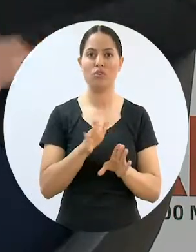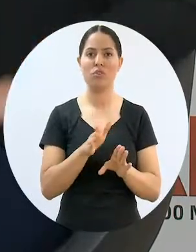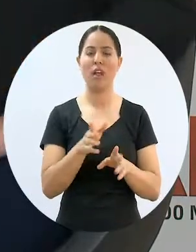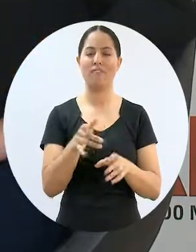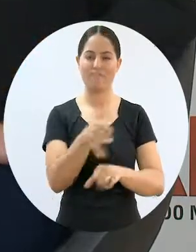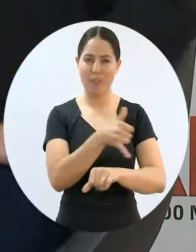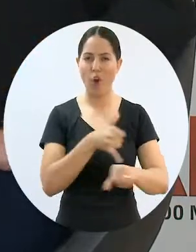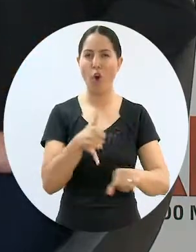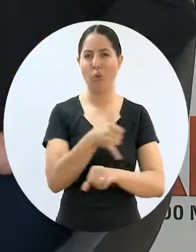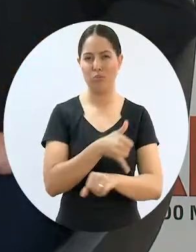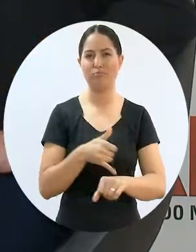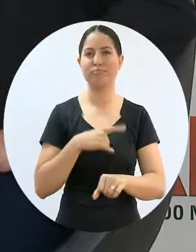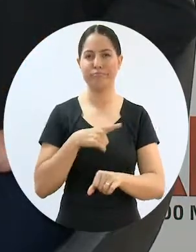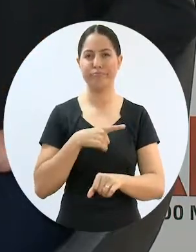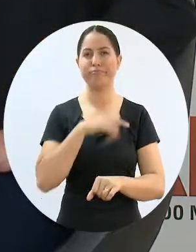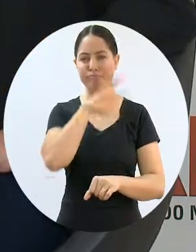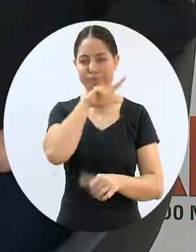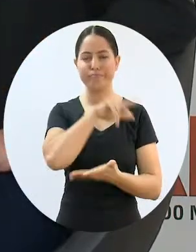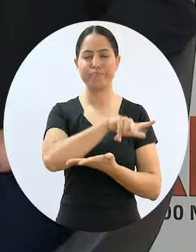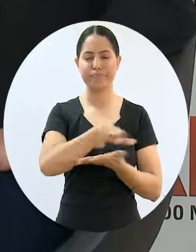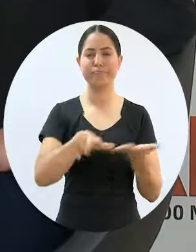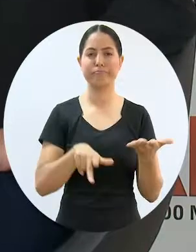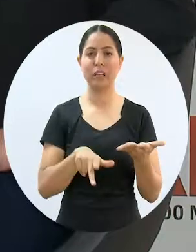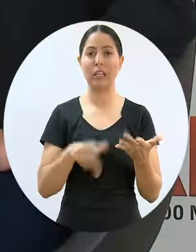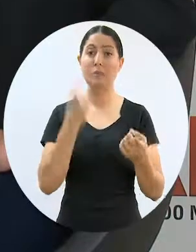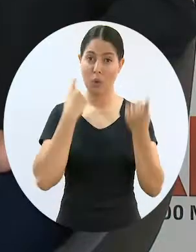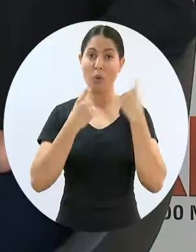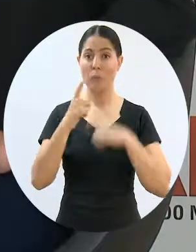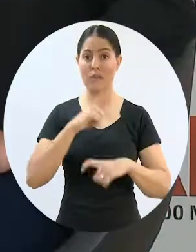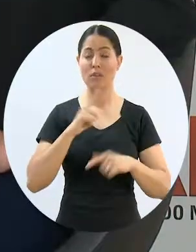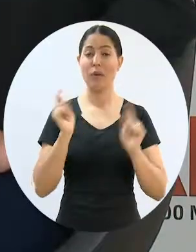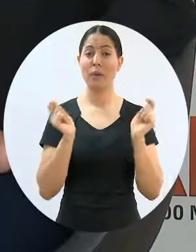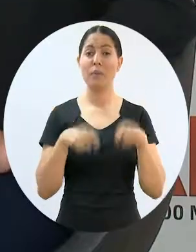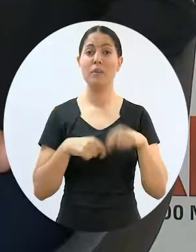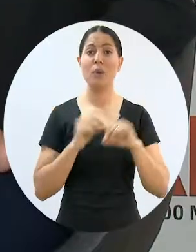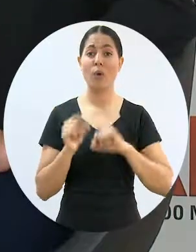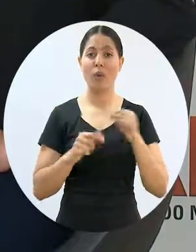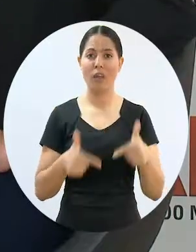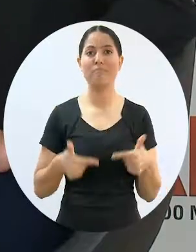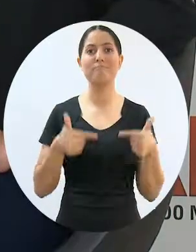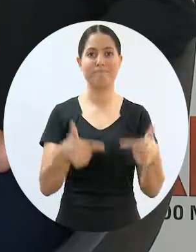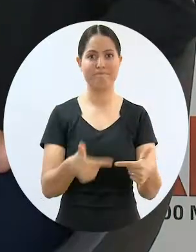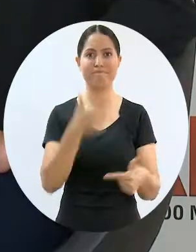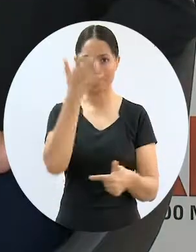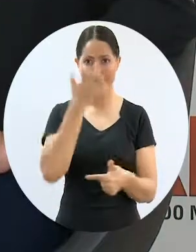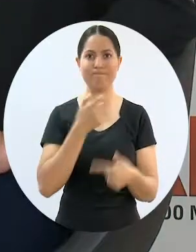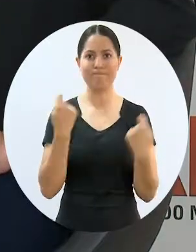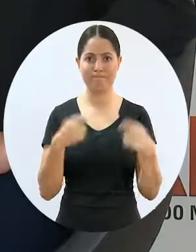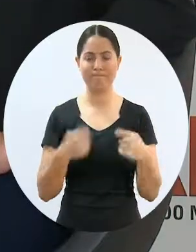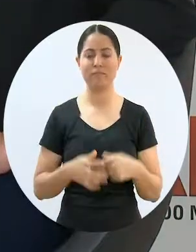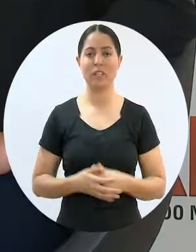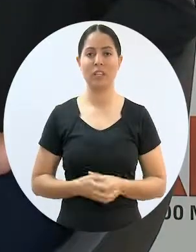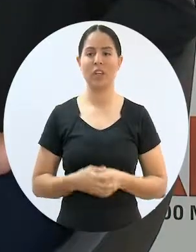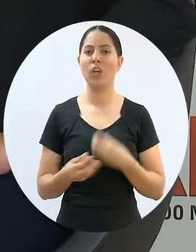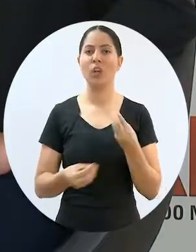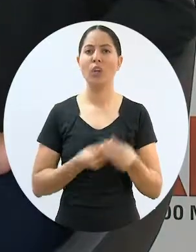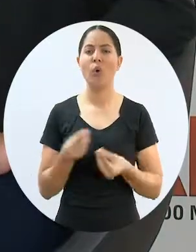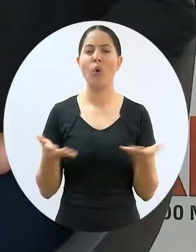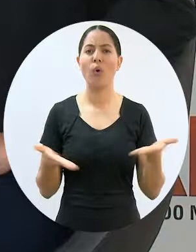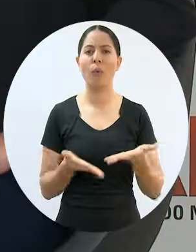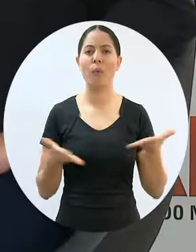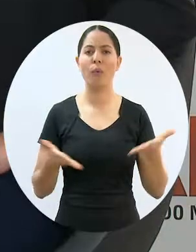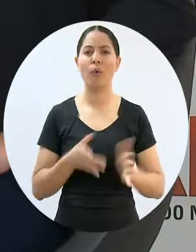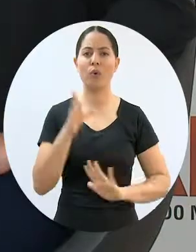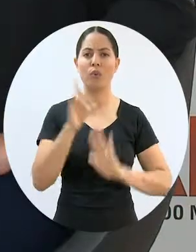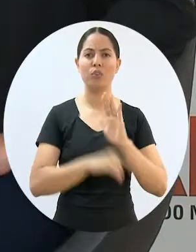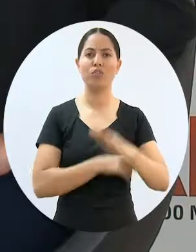Isso, de fato, preocupa e exige uma atuação muito célere e muito eficaz. E como está hoje o acompanhamento da